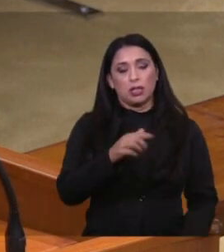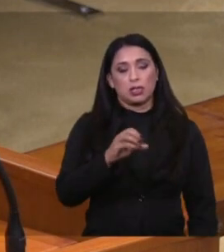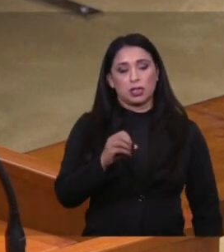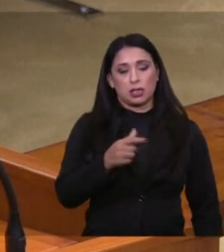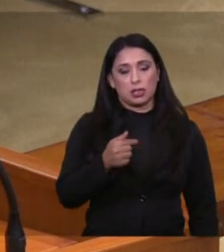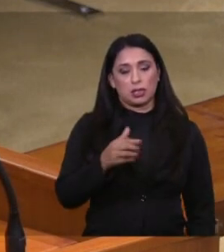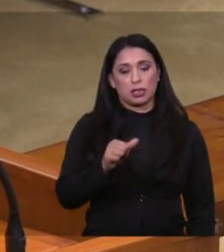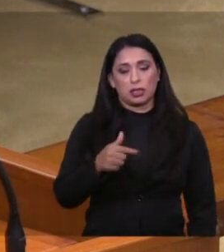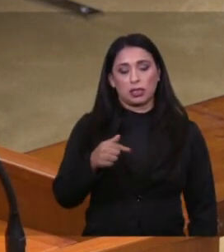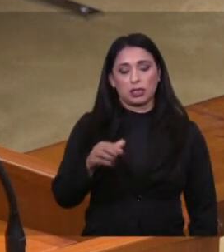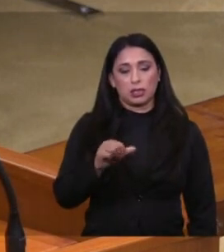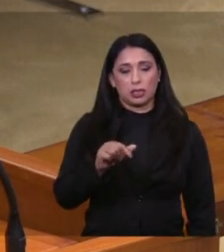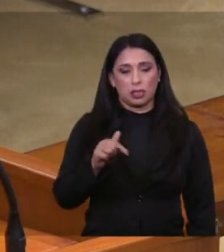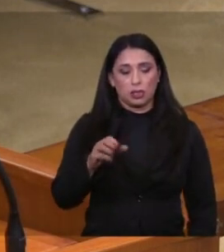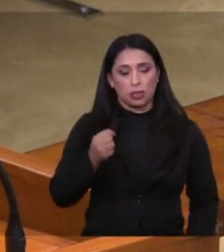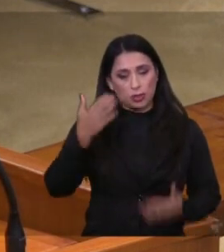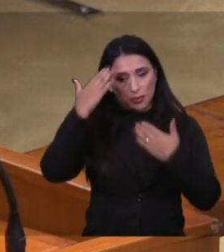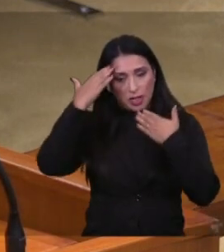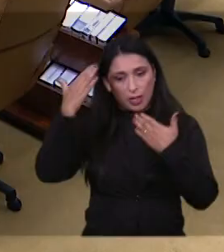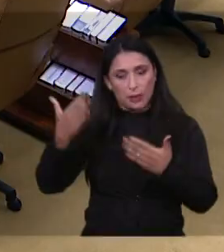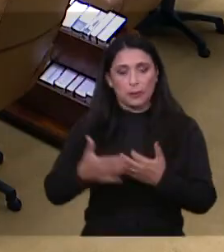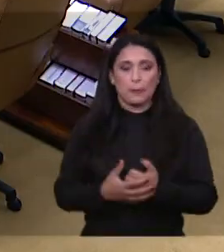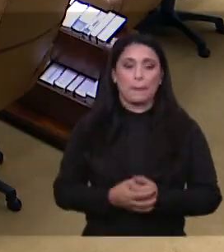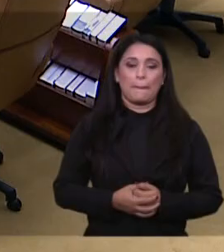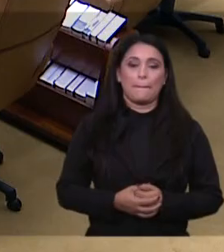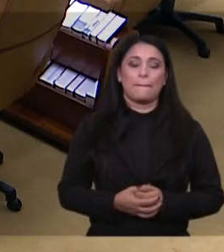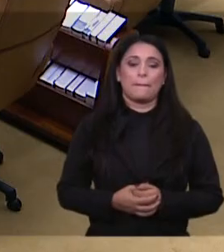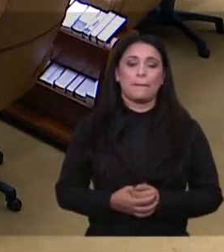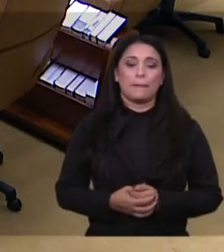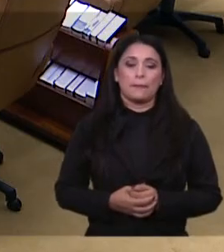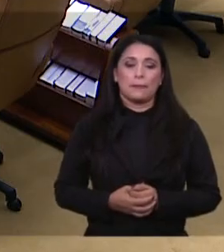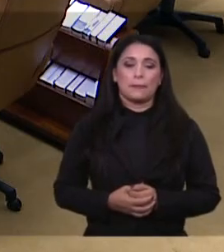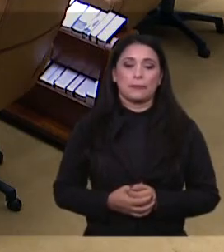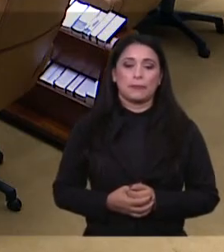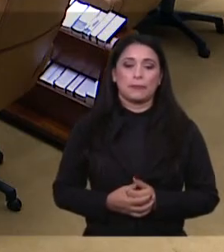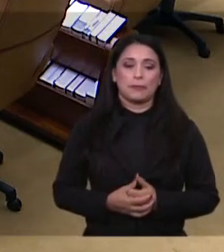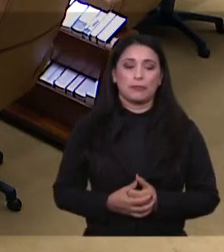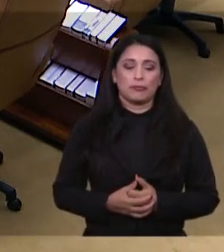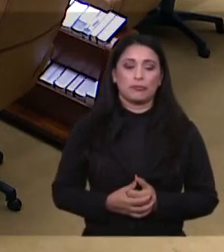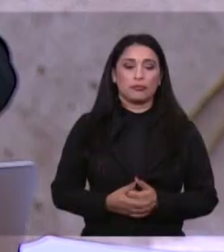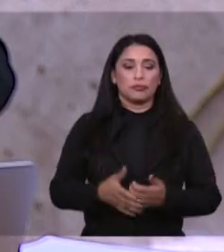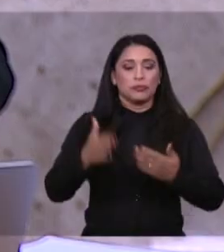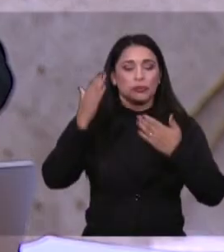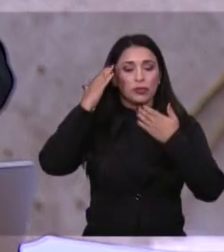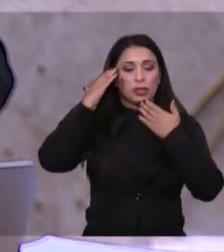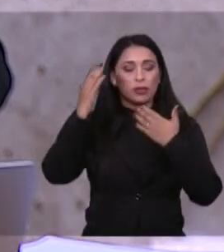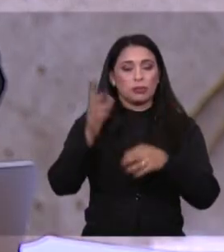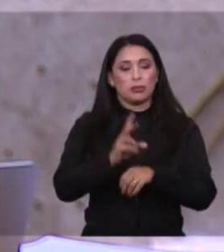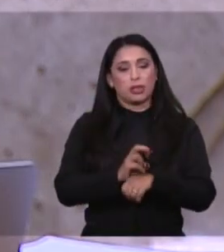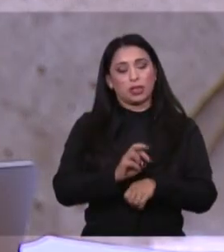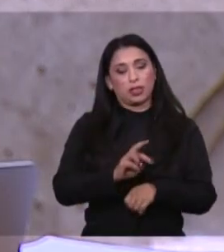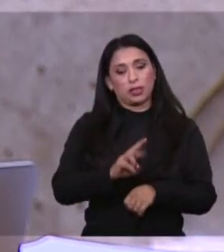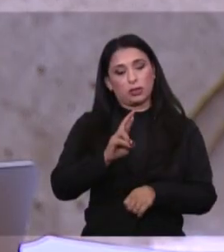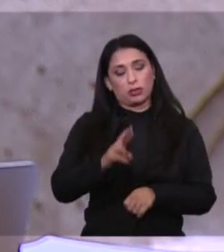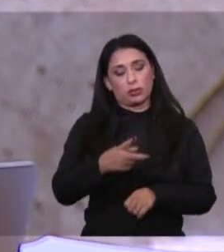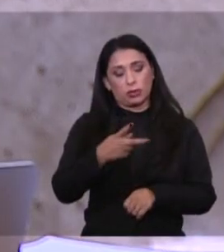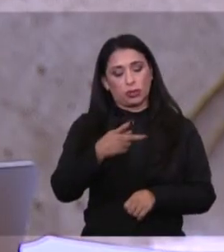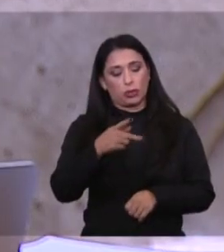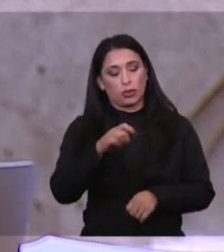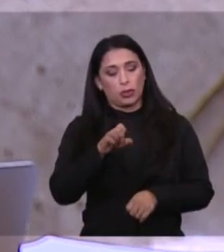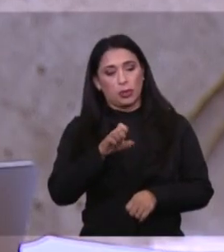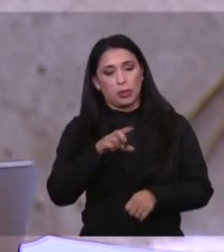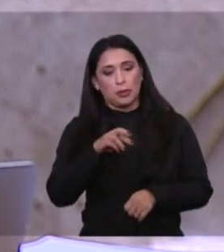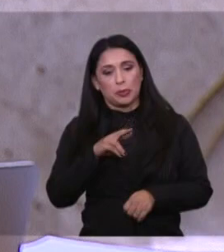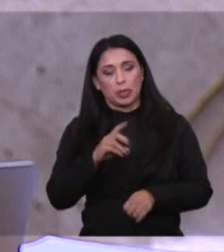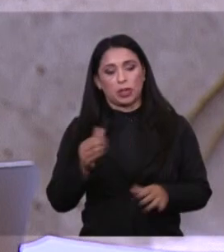Muito obrigado. Obrigado, doutor Pedro Henrique Braz Siqueira. Concedo a